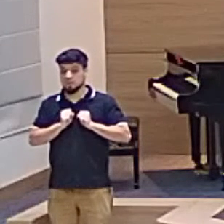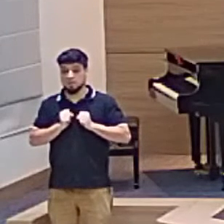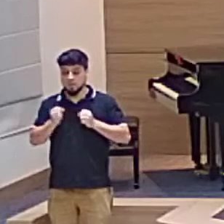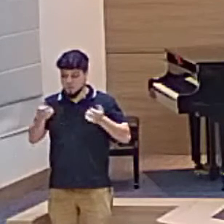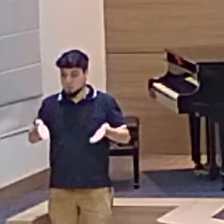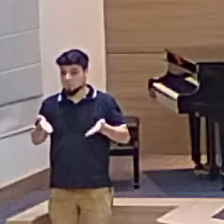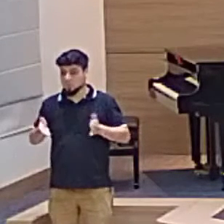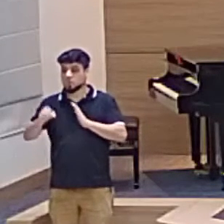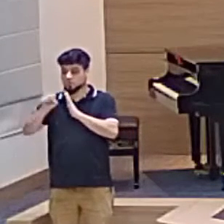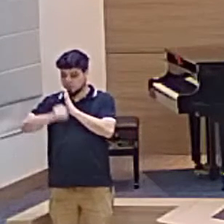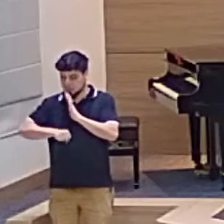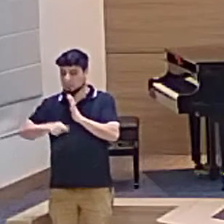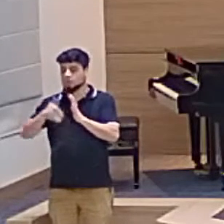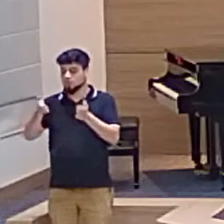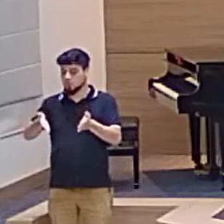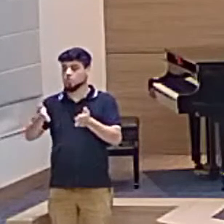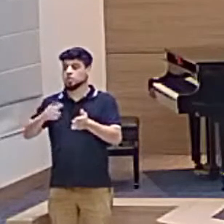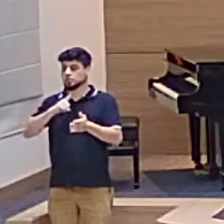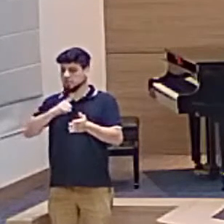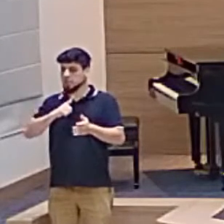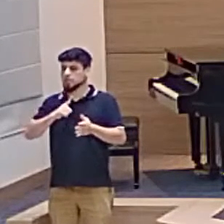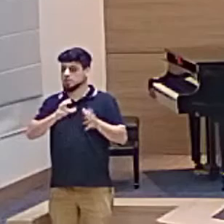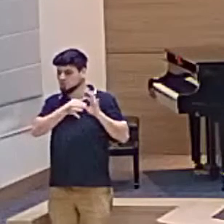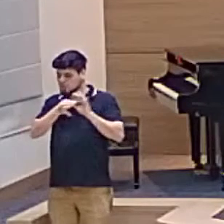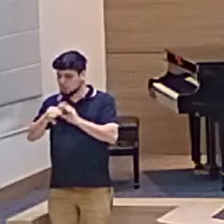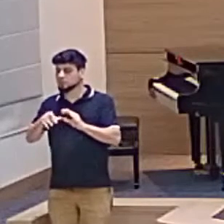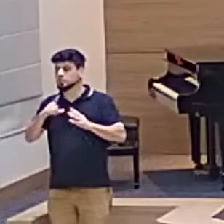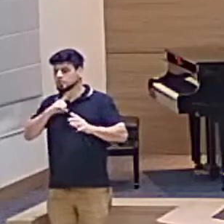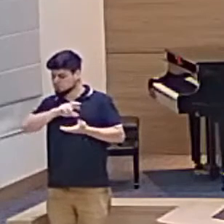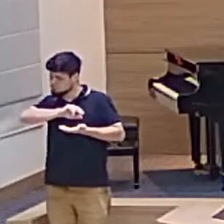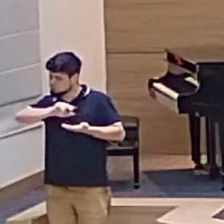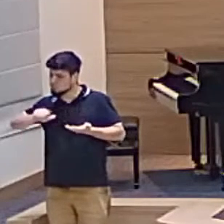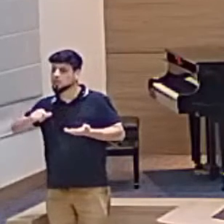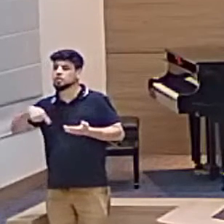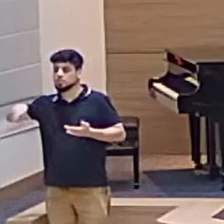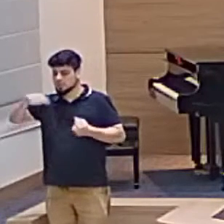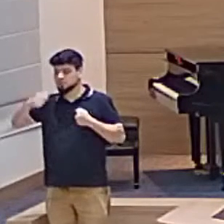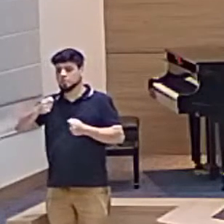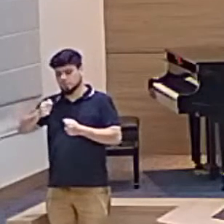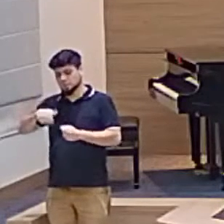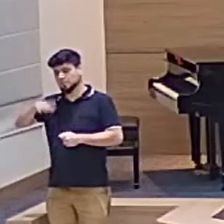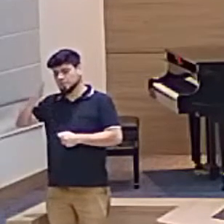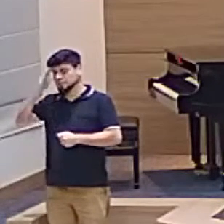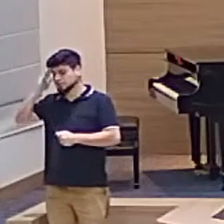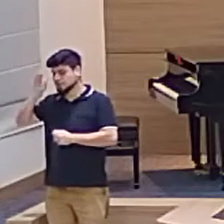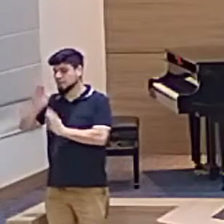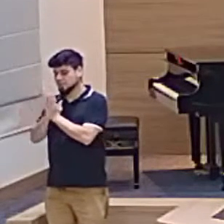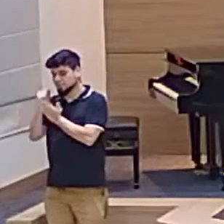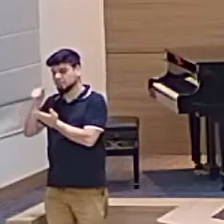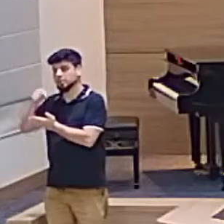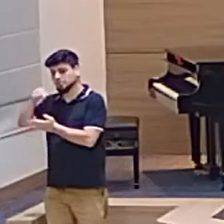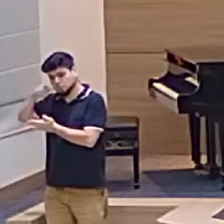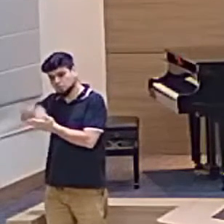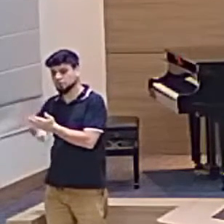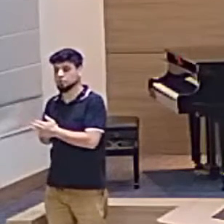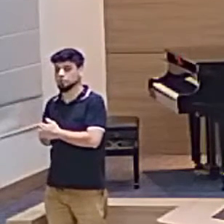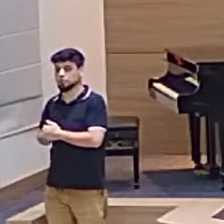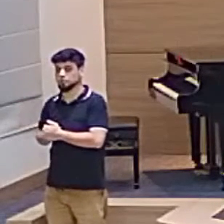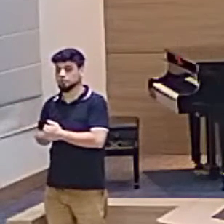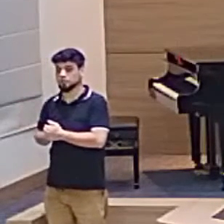estamos vivendo o nosso contexto mas nós precisamos ter a verdade da Bíblia como sendo o Baluarte do nosso coração